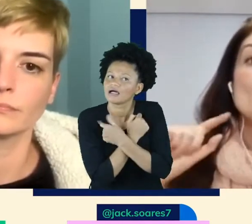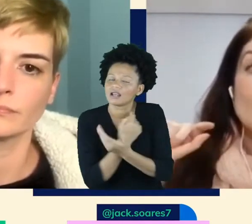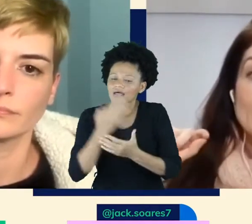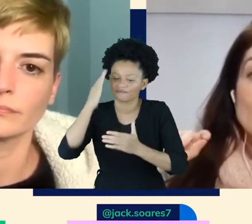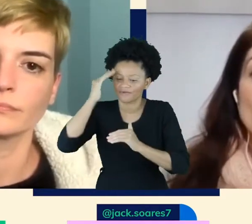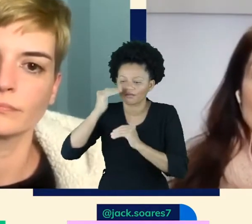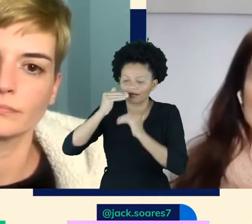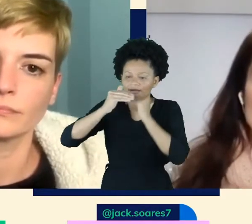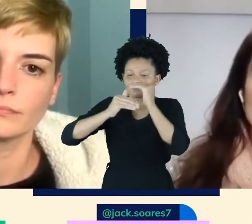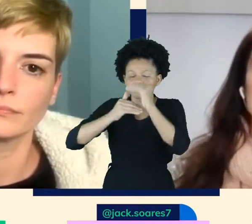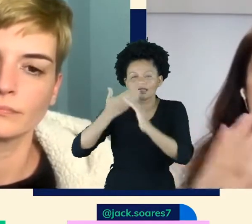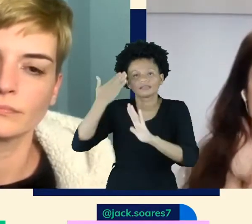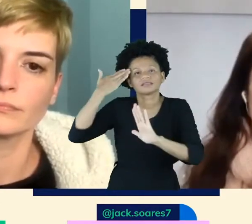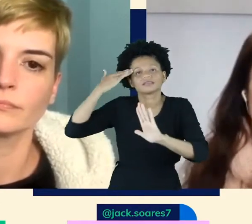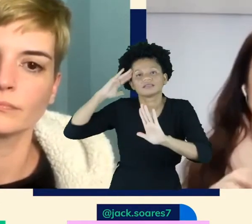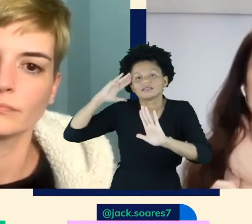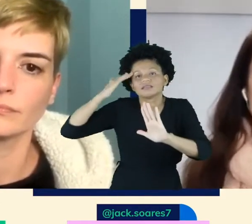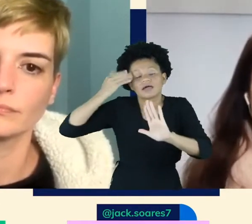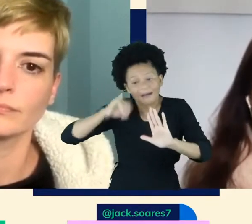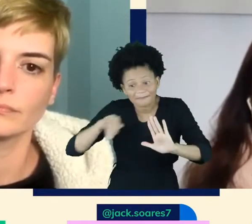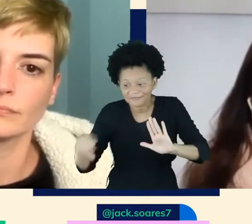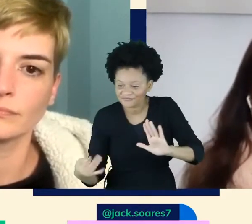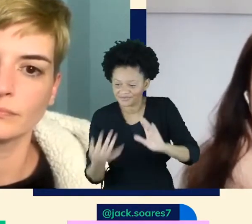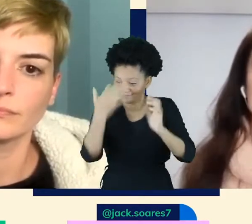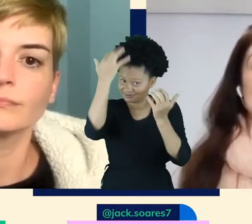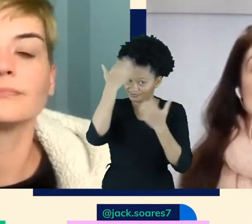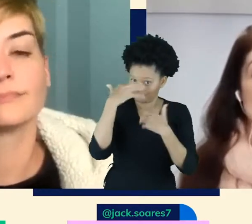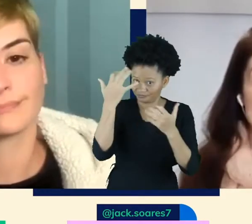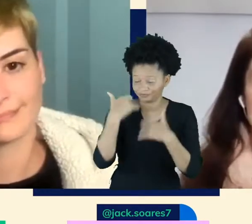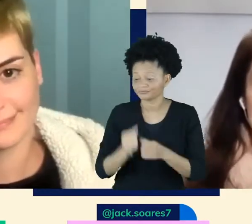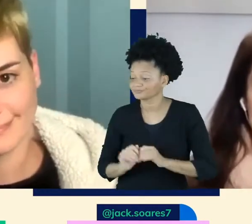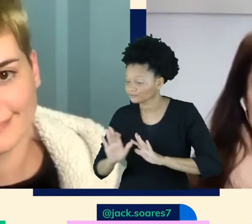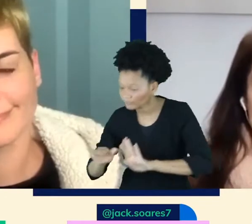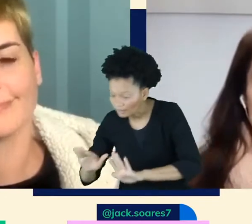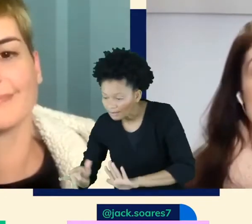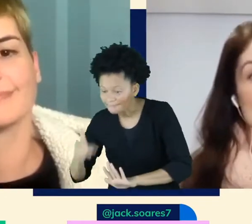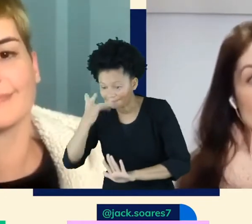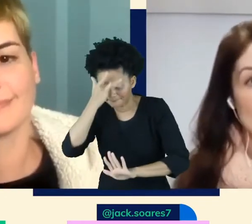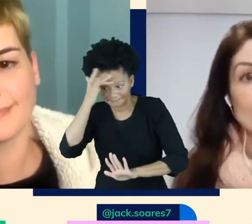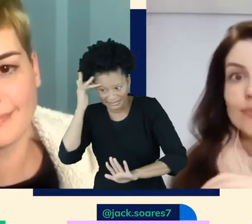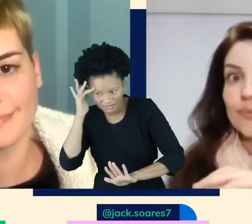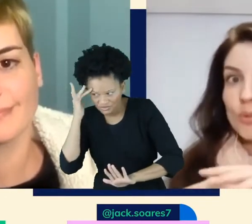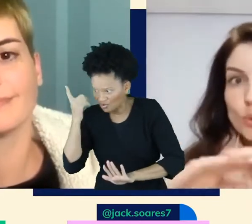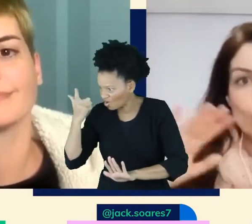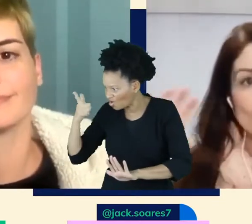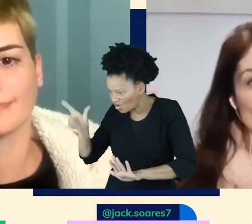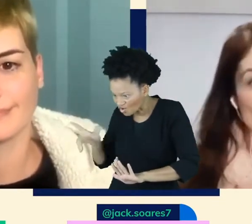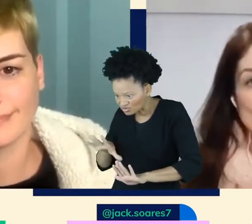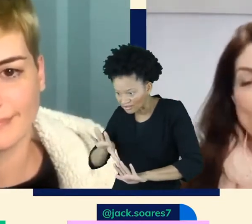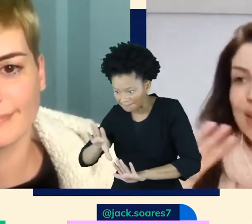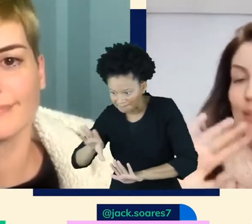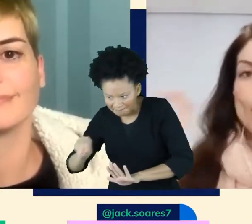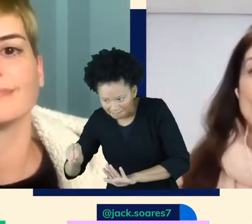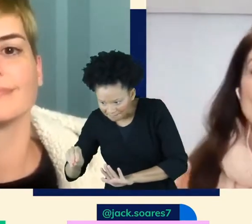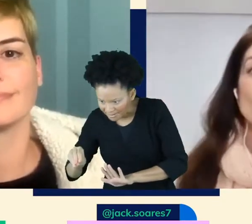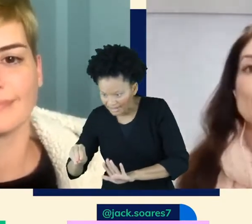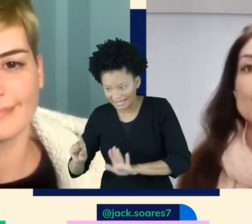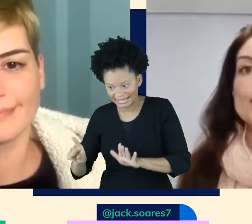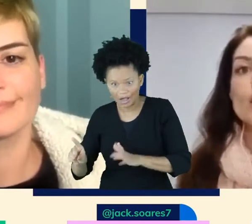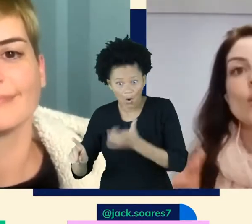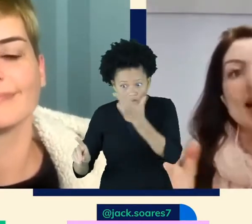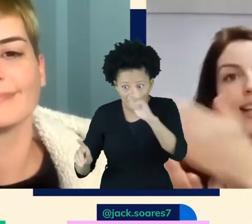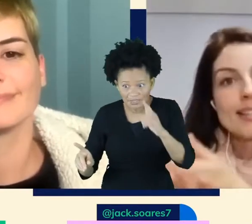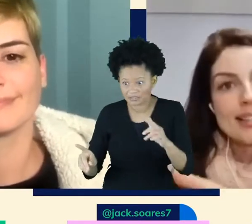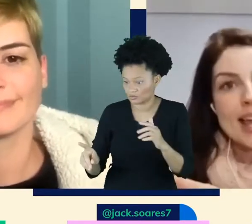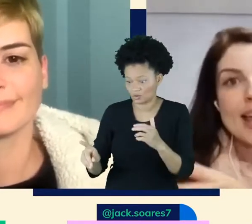aí aproveita, já que está no banho, ó, se alguém pegar, não for o papai que pode dar banho, todo momento é momento para